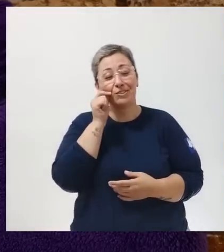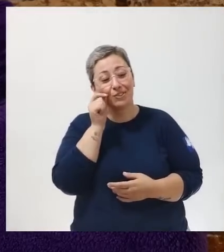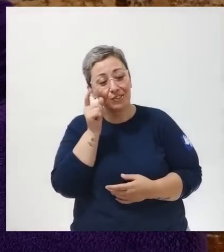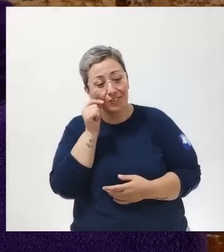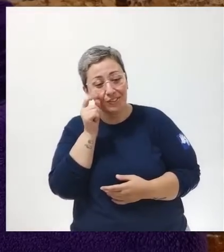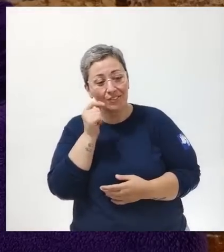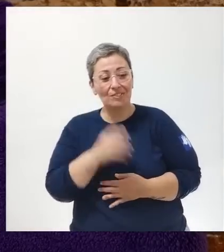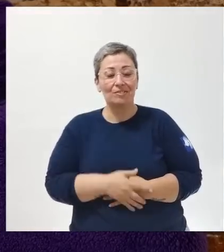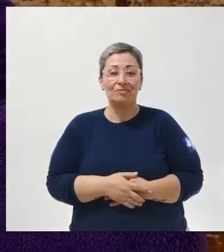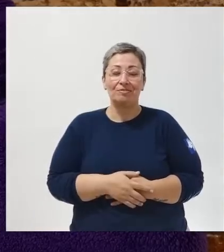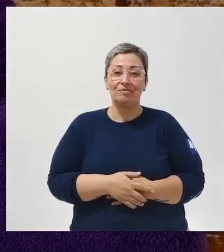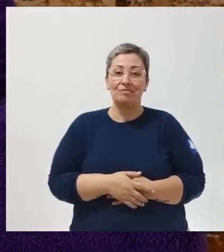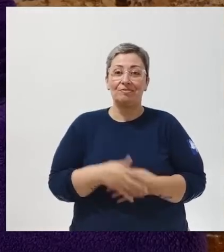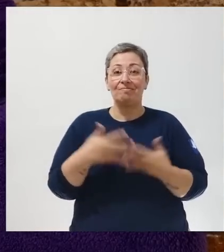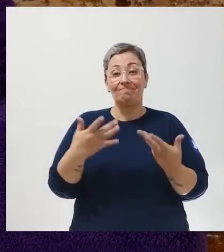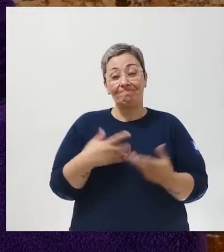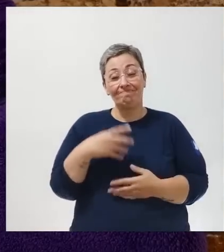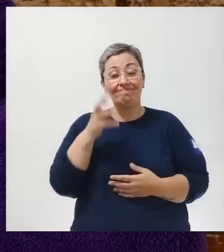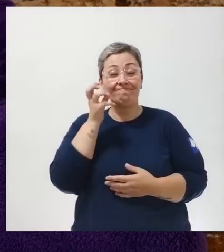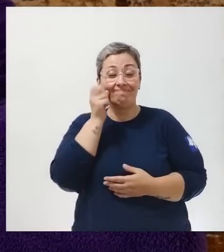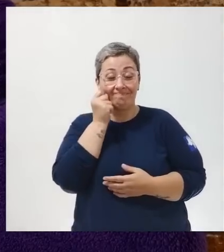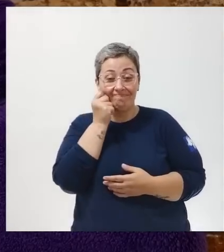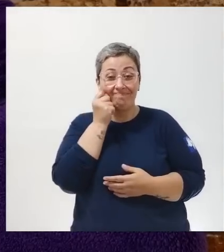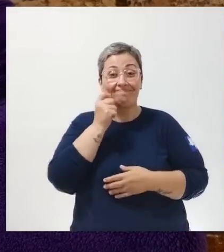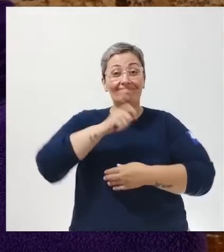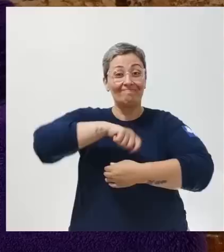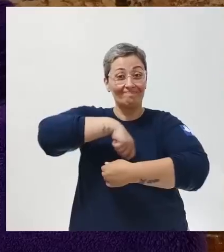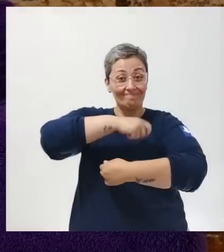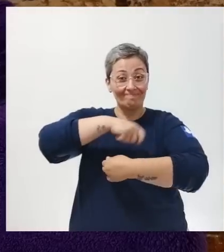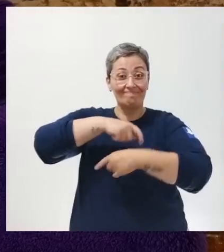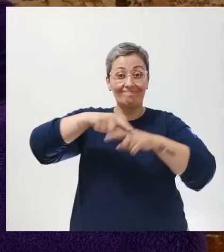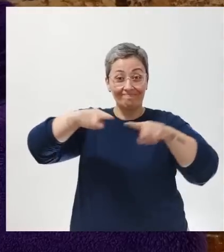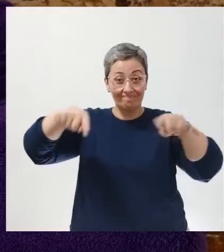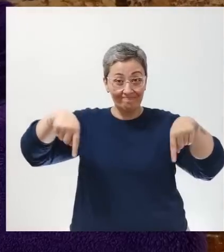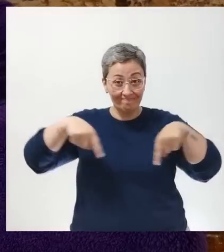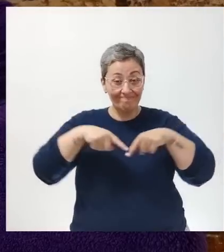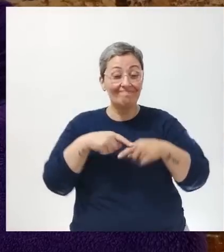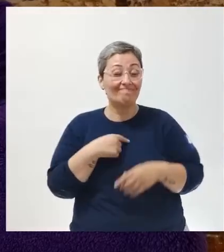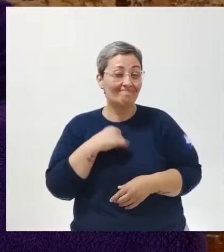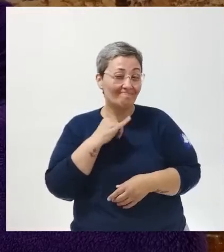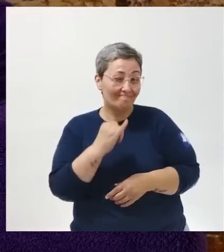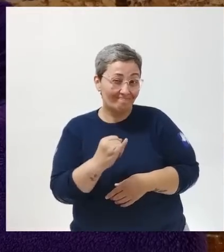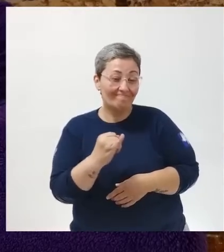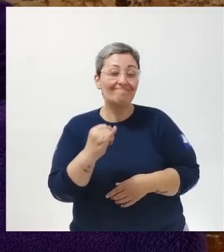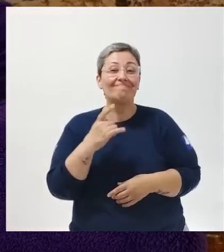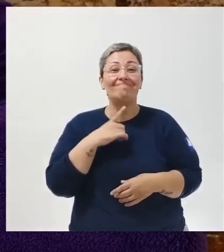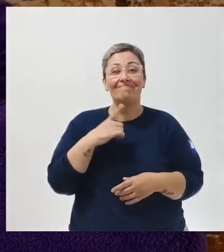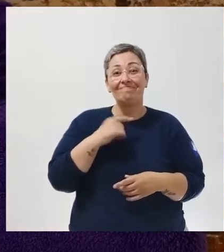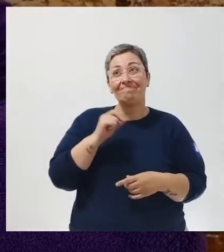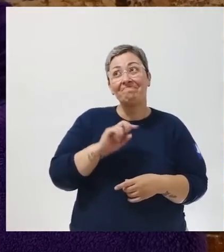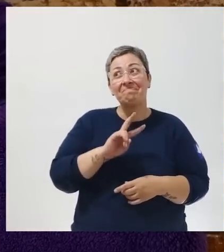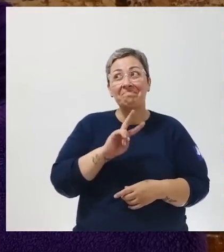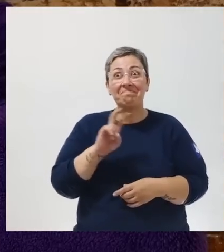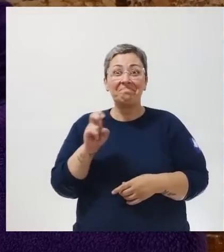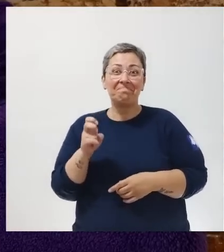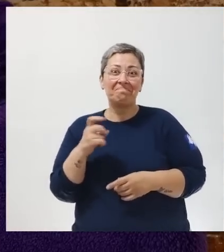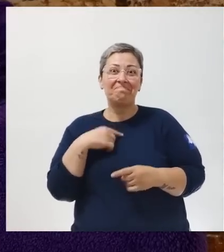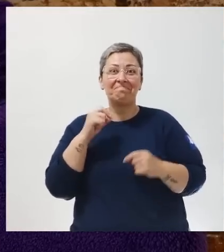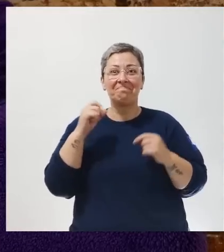com soninho. Dormir aqui na cozinha, eu confesso a vocês que foi um